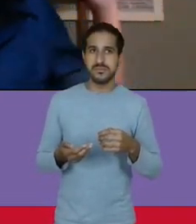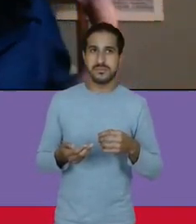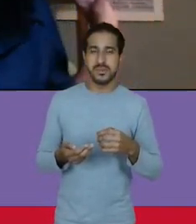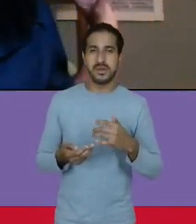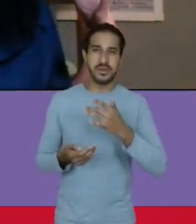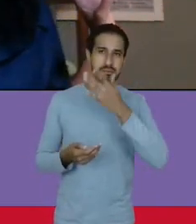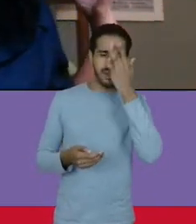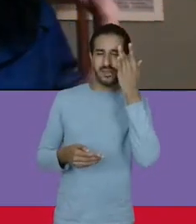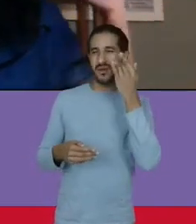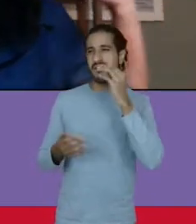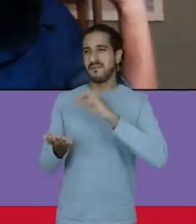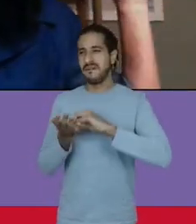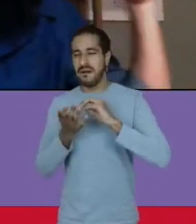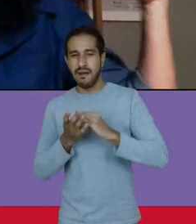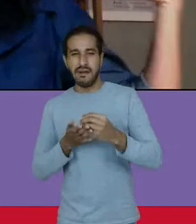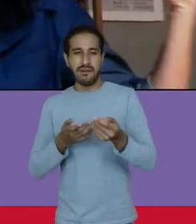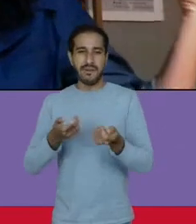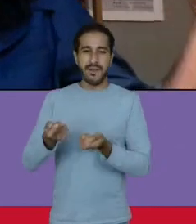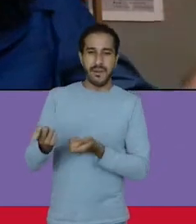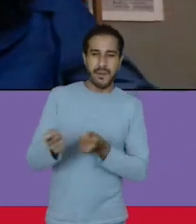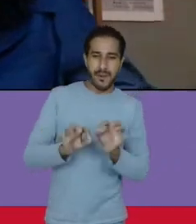tão desarticulados.